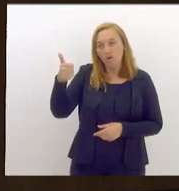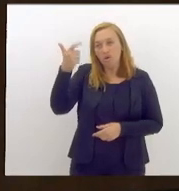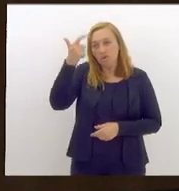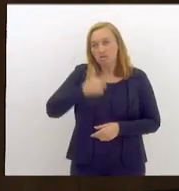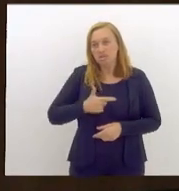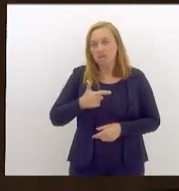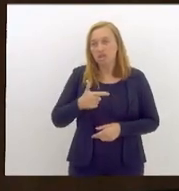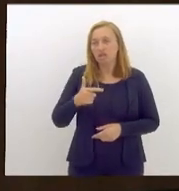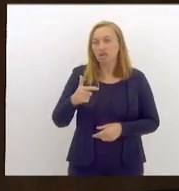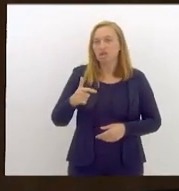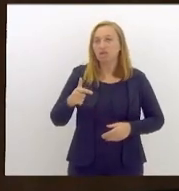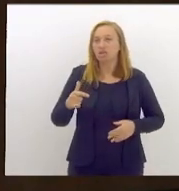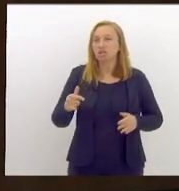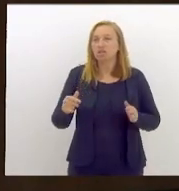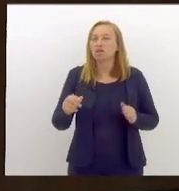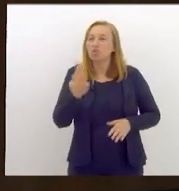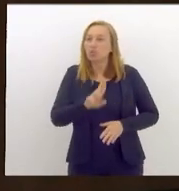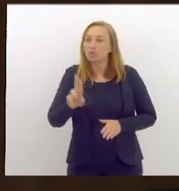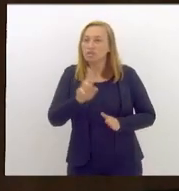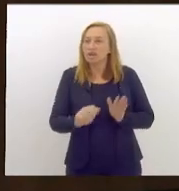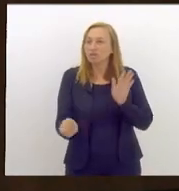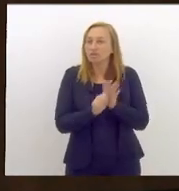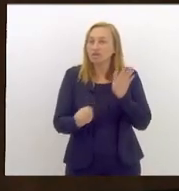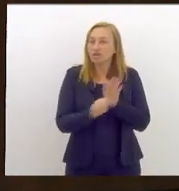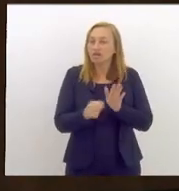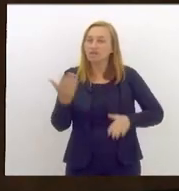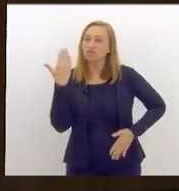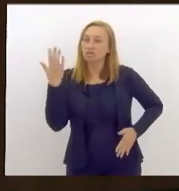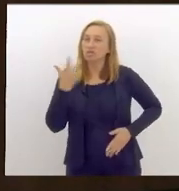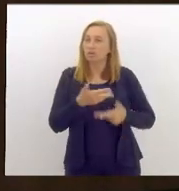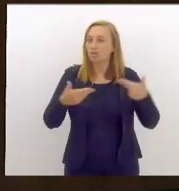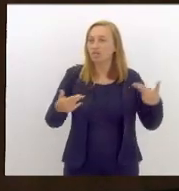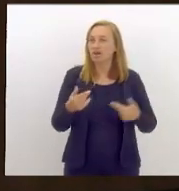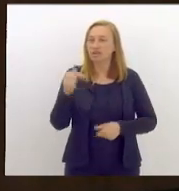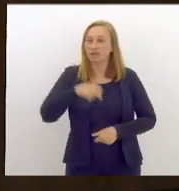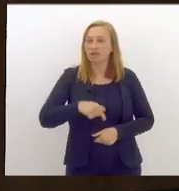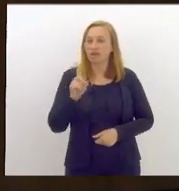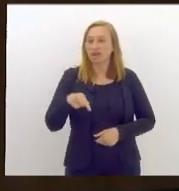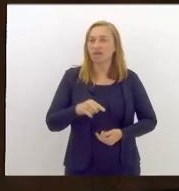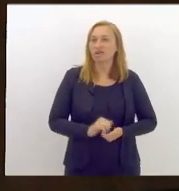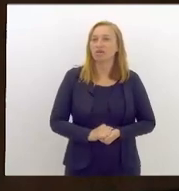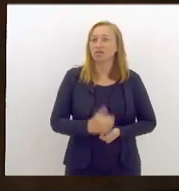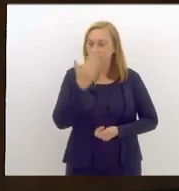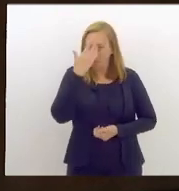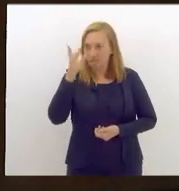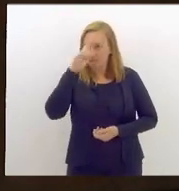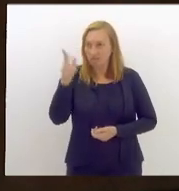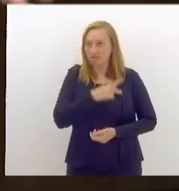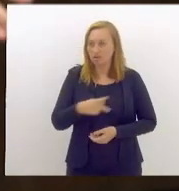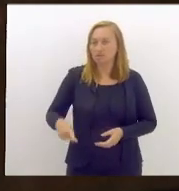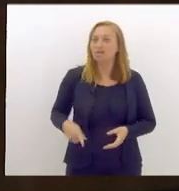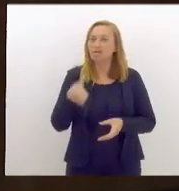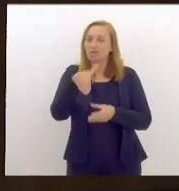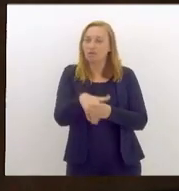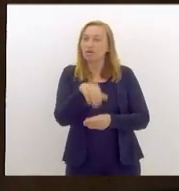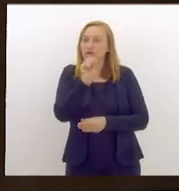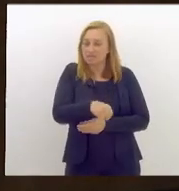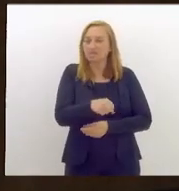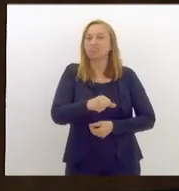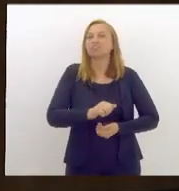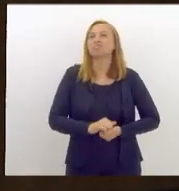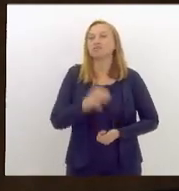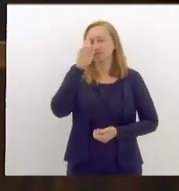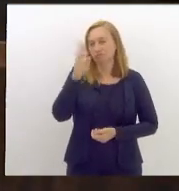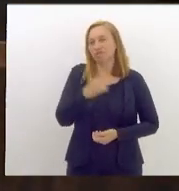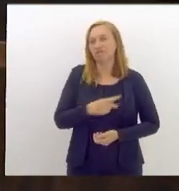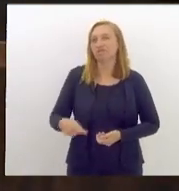ser tchutchuca de traficante de droga como muitos aqui são obrigado senhor presidente E caminhando pelo voto obviamente simples